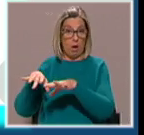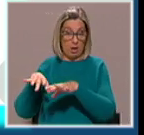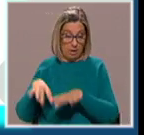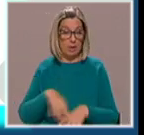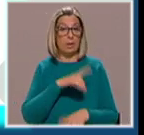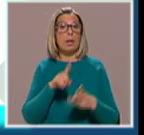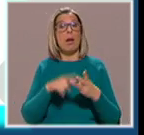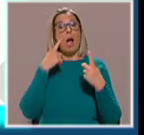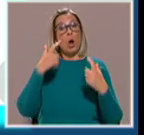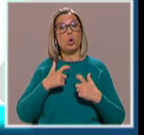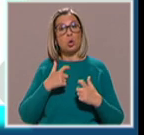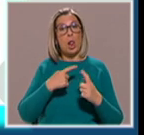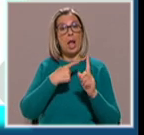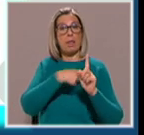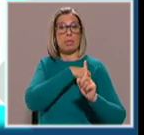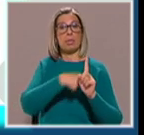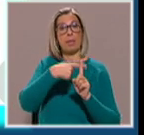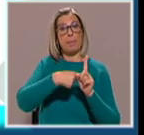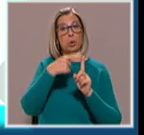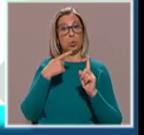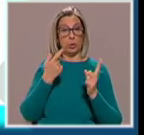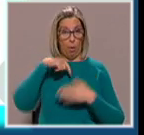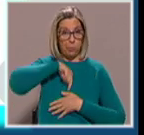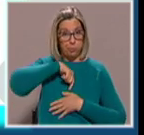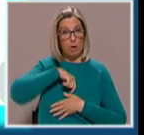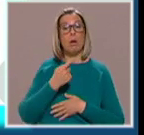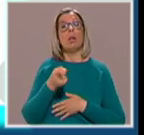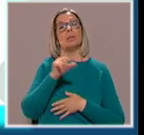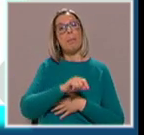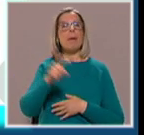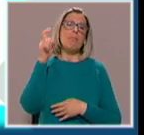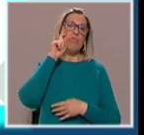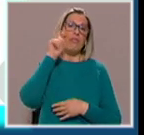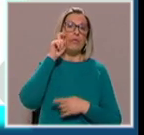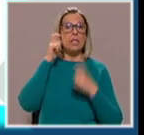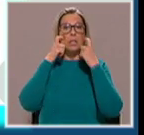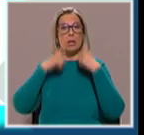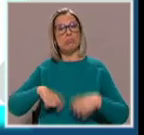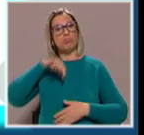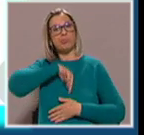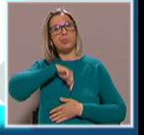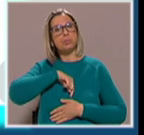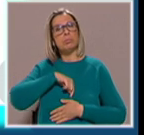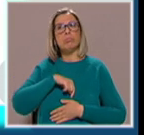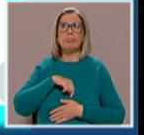temperatura corporal constante e ainda participa na defesa do nosso organismo, eliminando